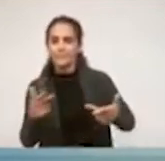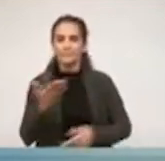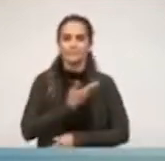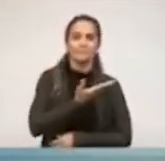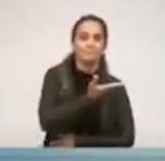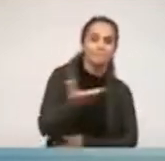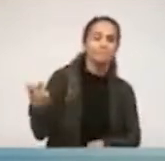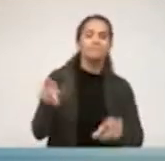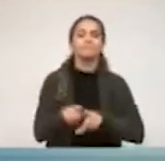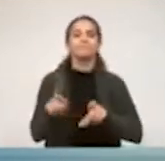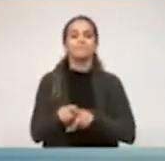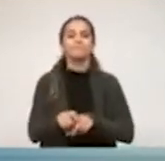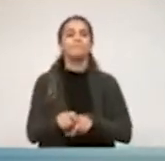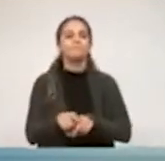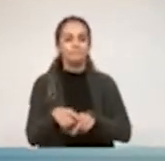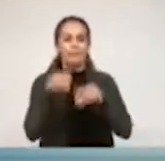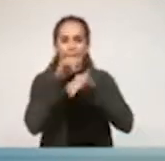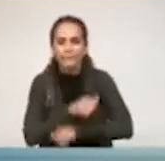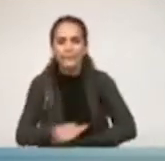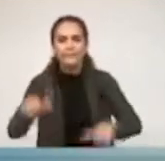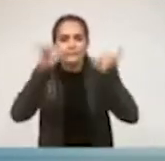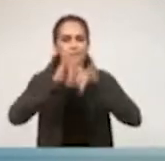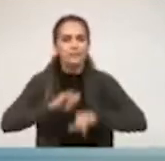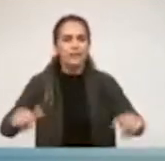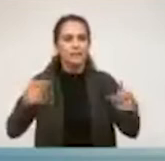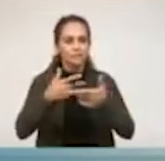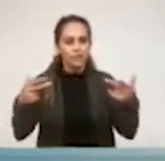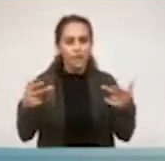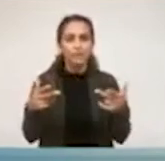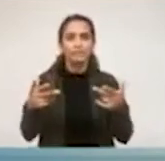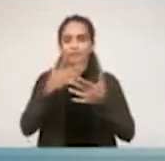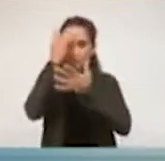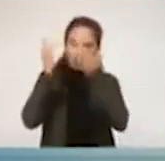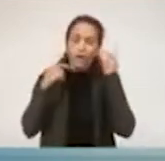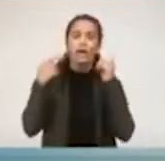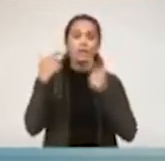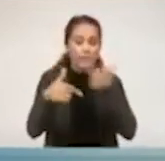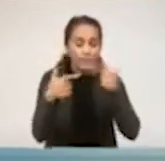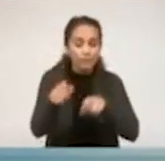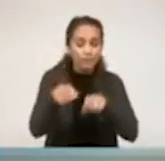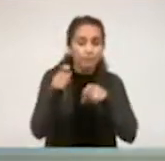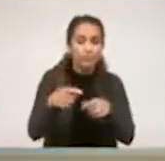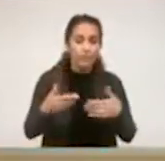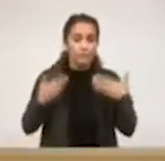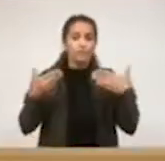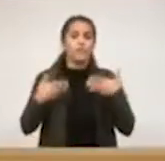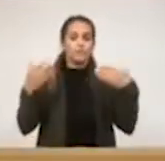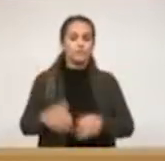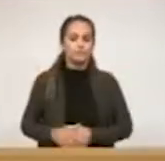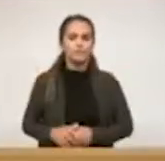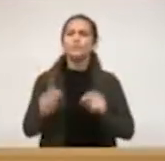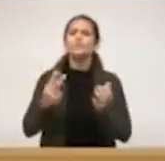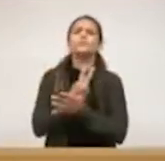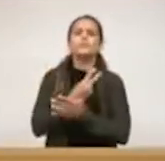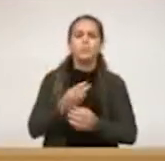colegas aqui também receberam a passagem de produtores assustados com a visita do Ministério